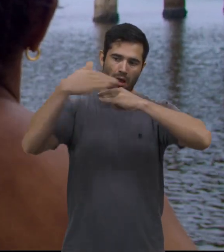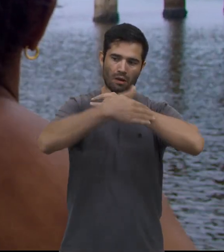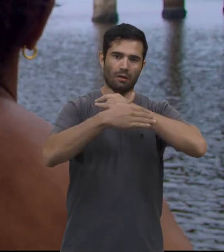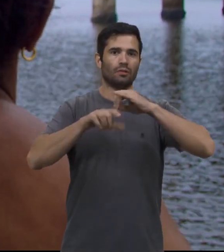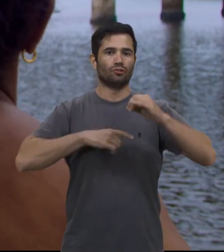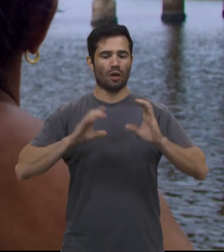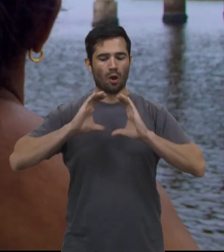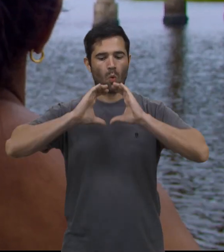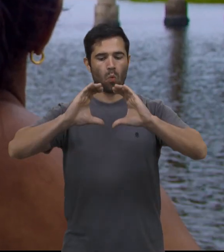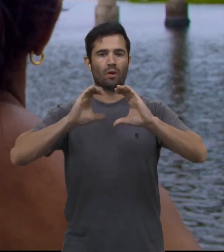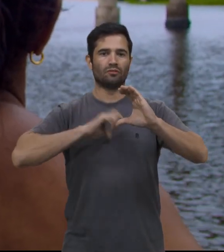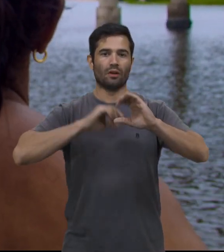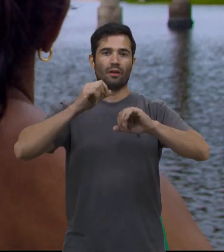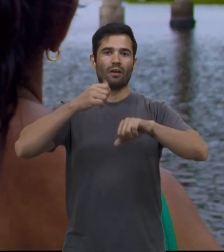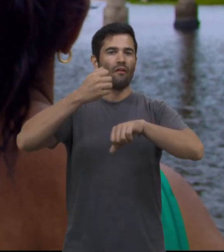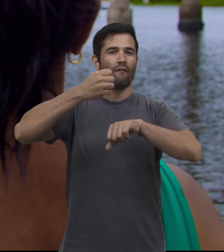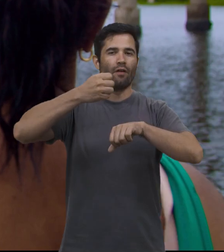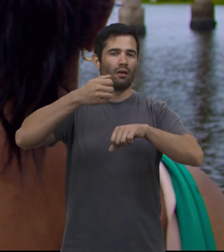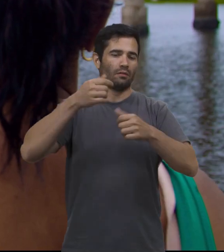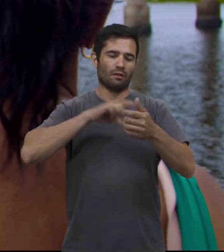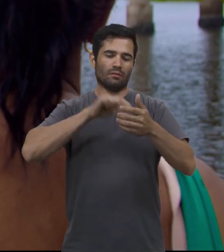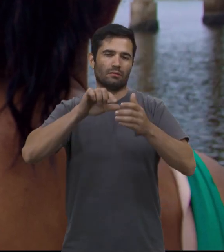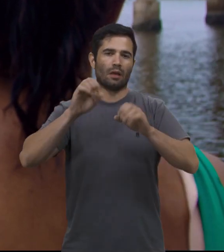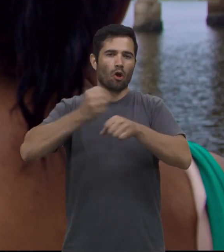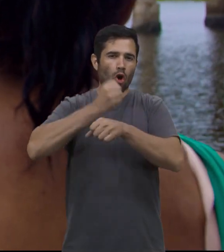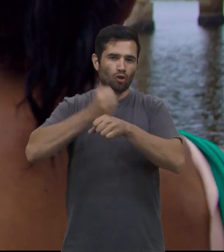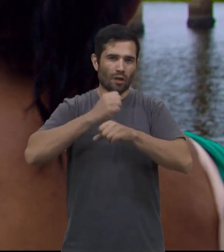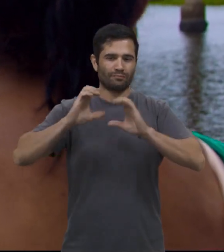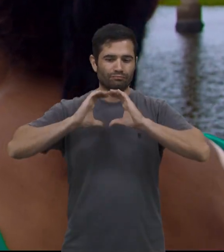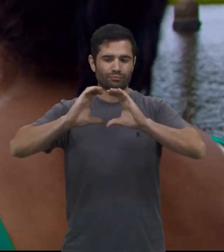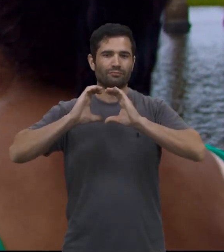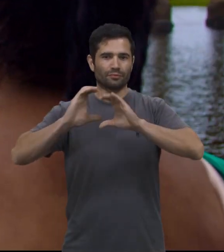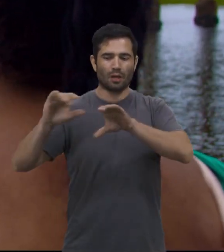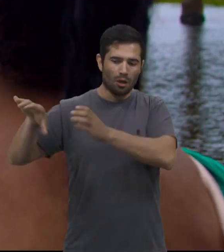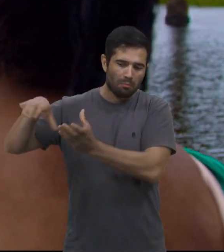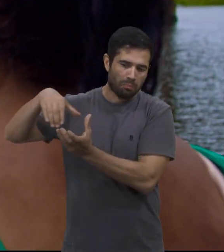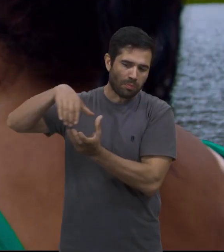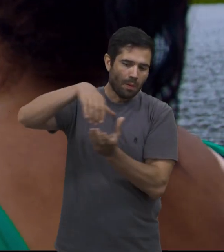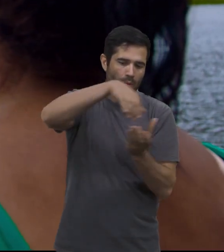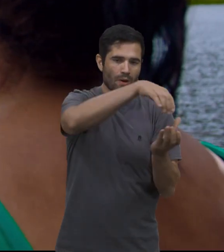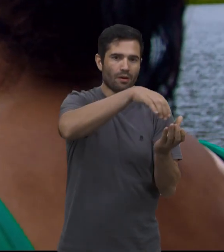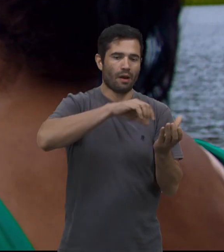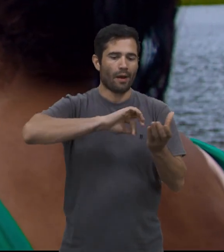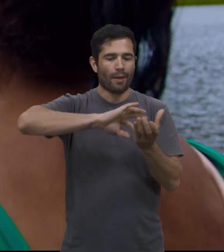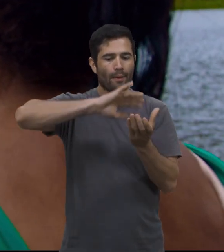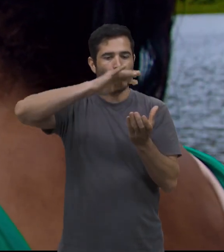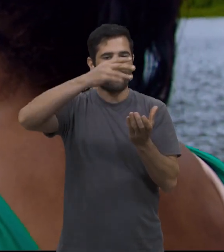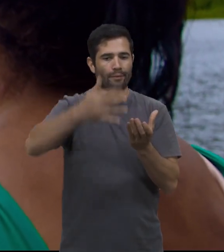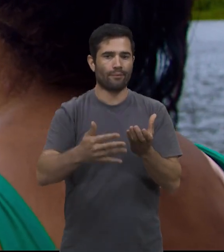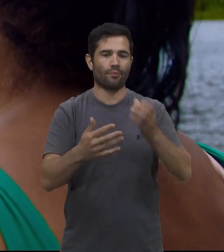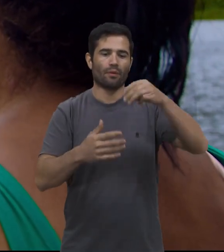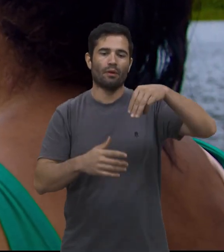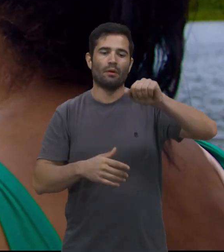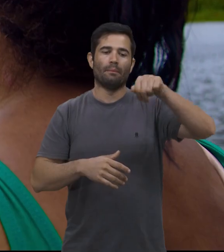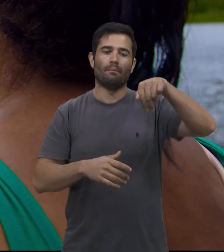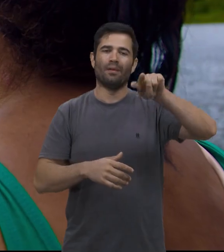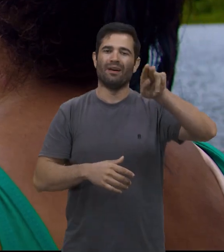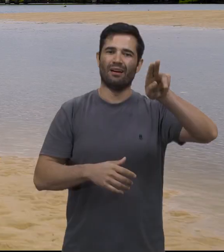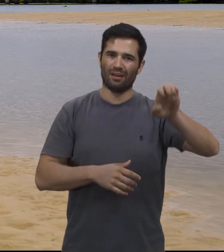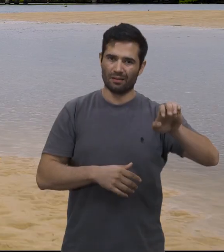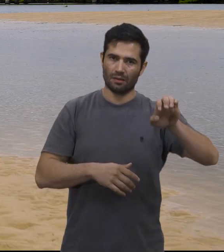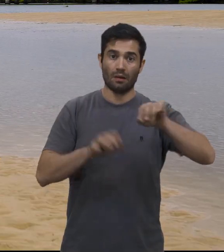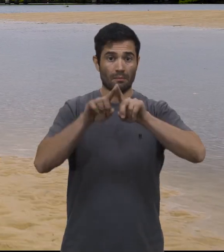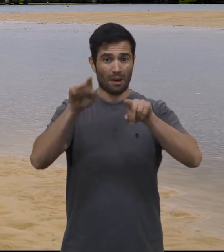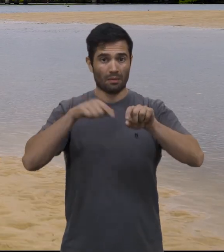Veio aquelas manilhas, tudinho, aí soterrou todinho. Aí criou esses mangue. Mas nessa época